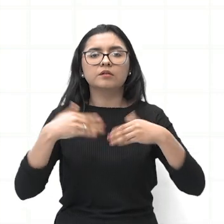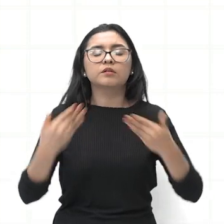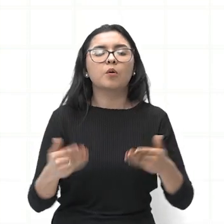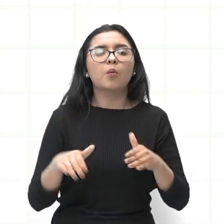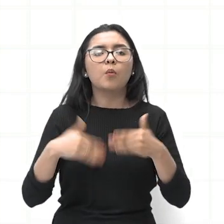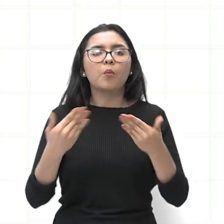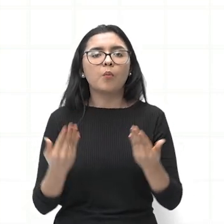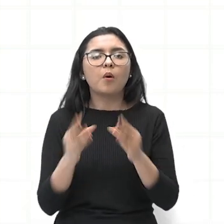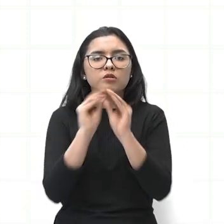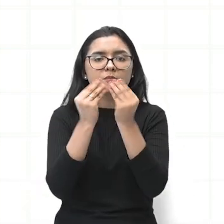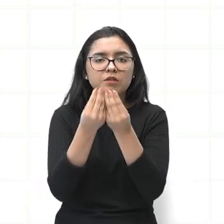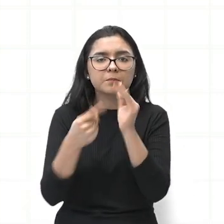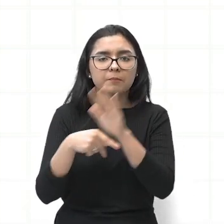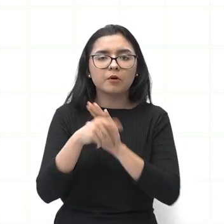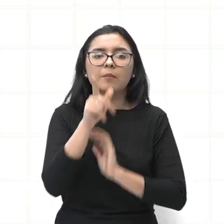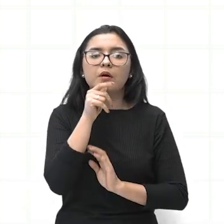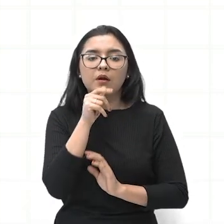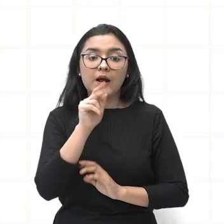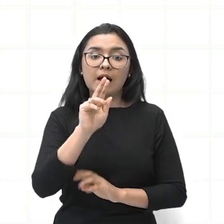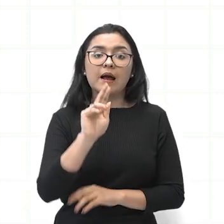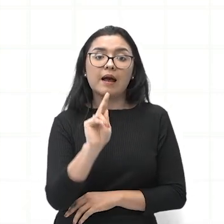a composição da água?